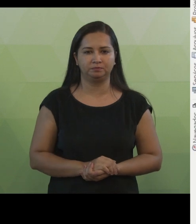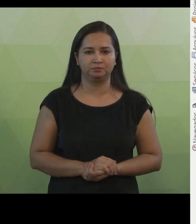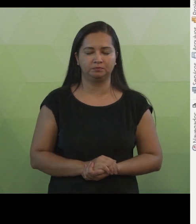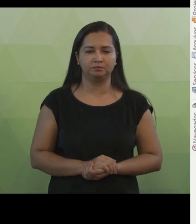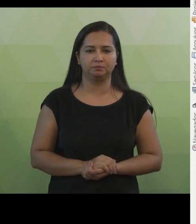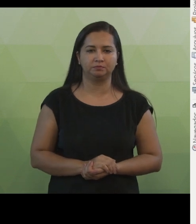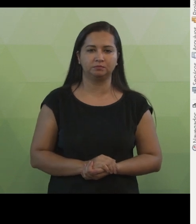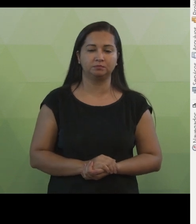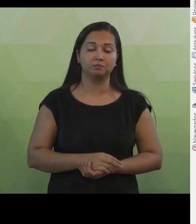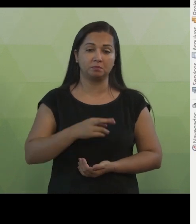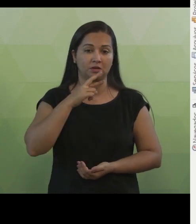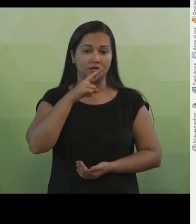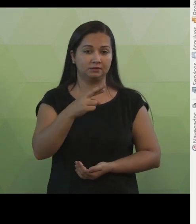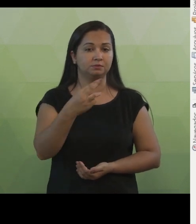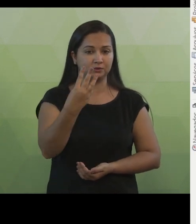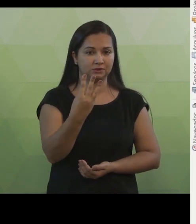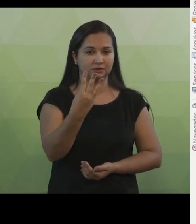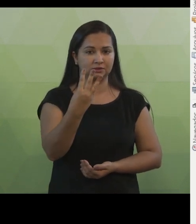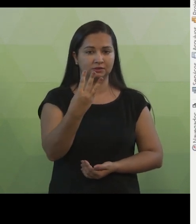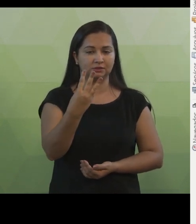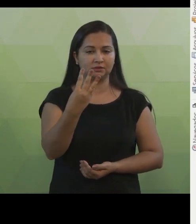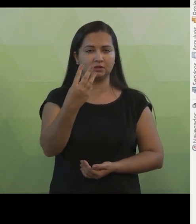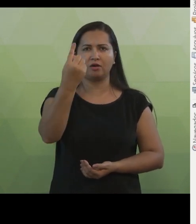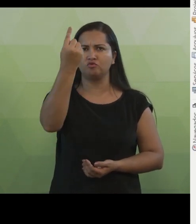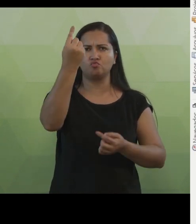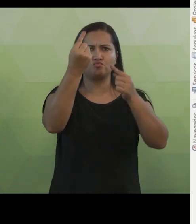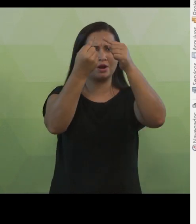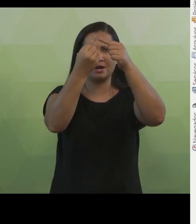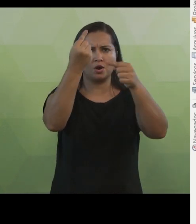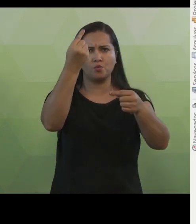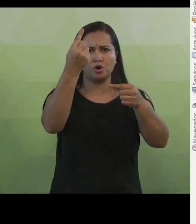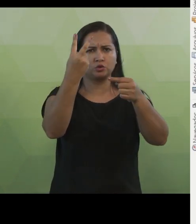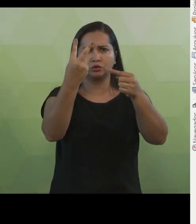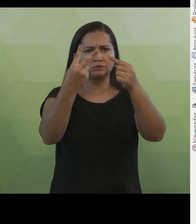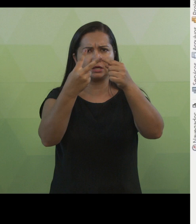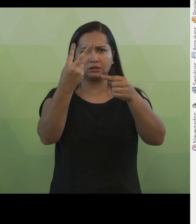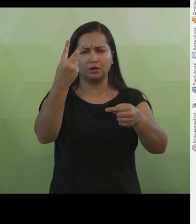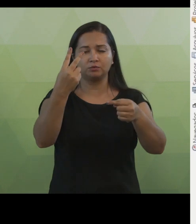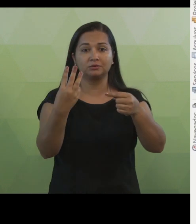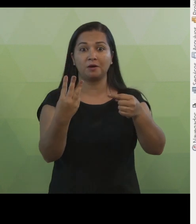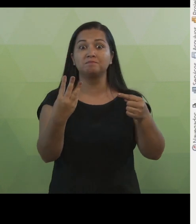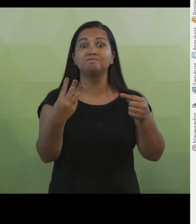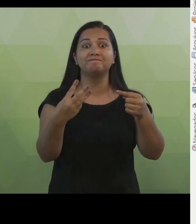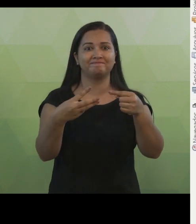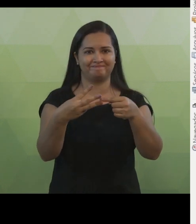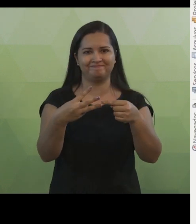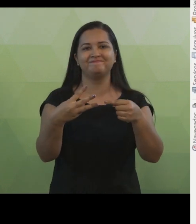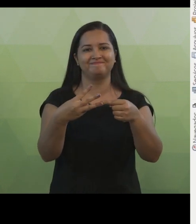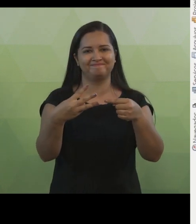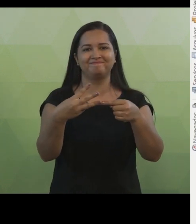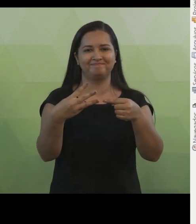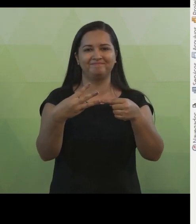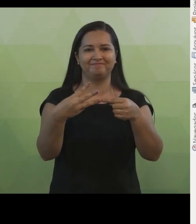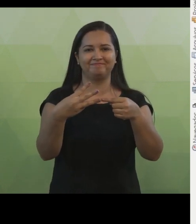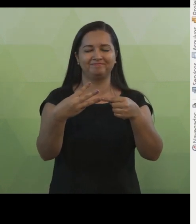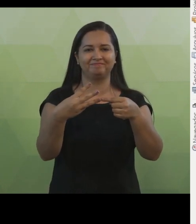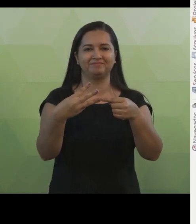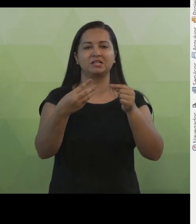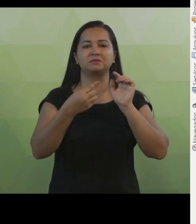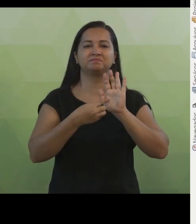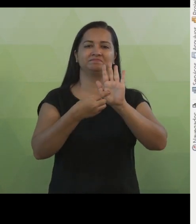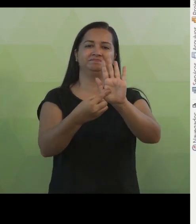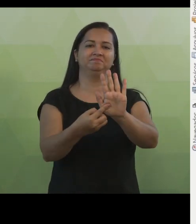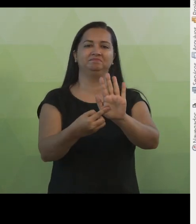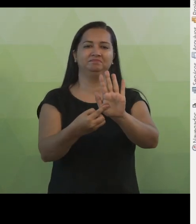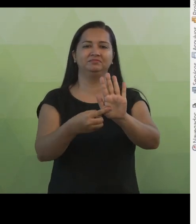ser, vamos supor, 10. 10 dividido por 7, 1, sobra